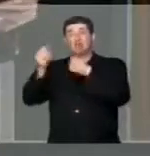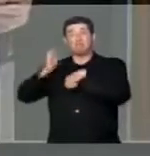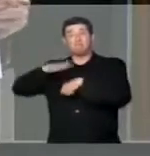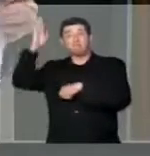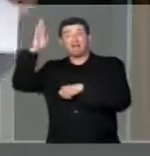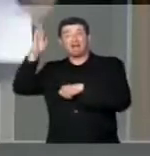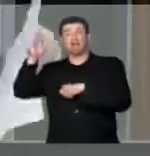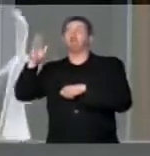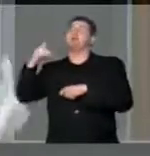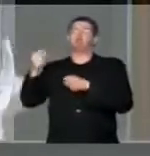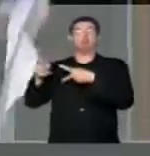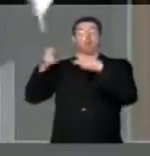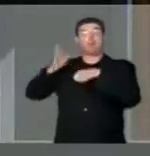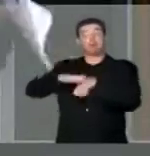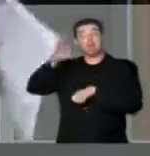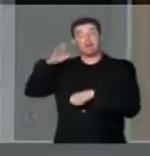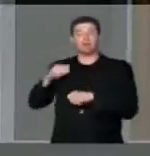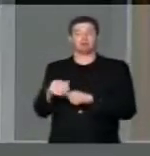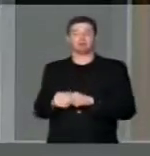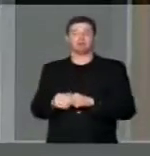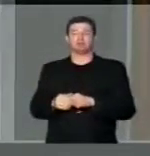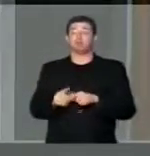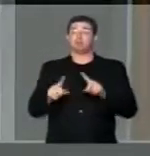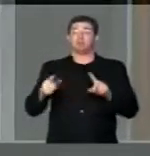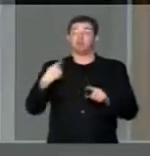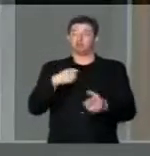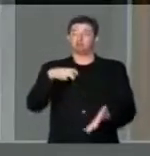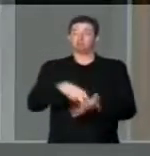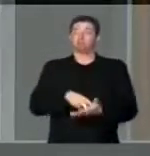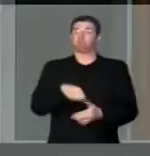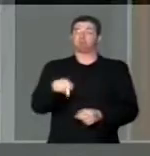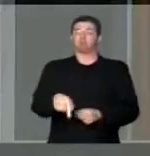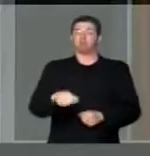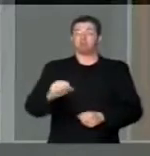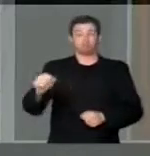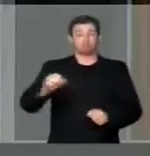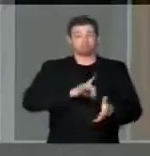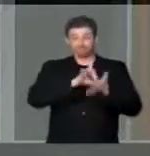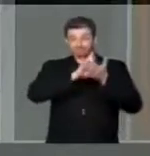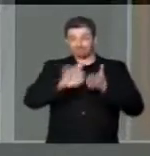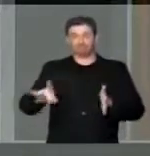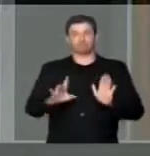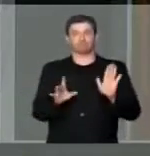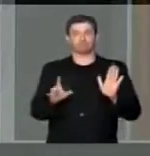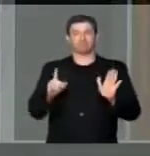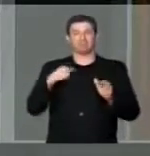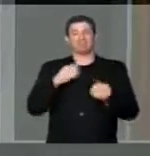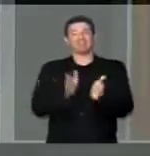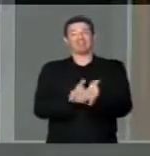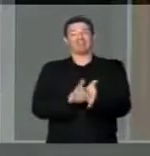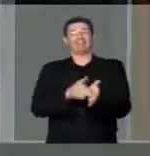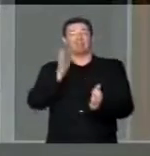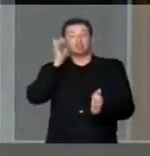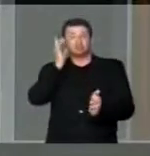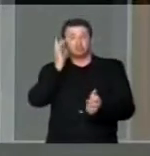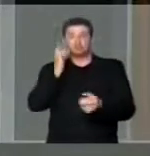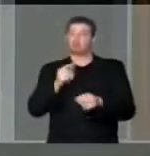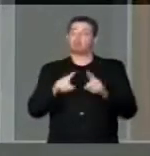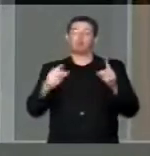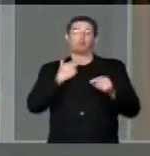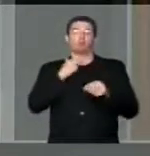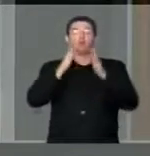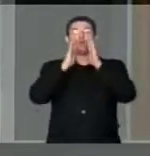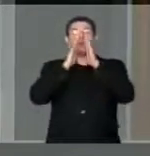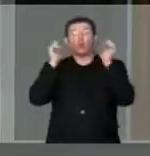não é isso que se vê. Então, nós queremos condenar aqui, evidentemente, nós não podemos aplaudir a Dilma, mas não podemos vaiá-la